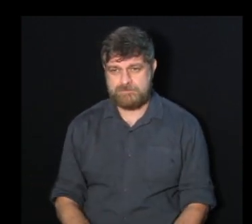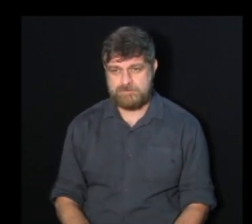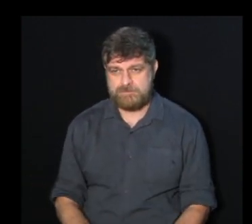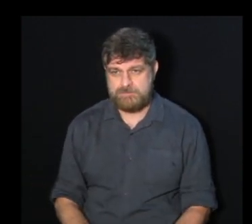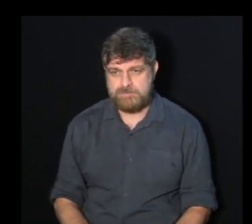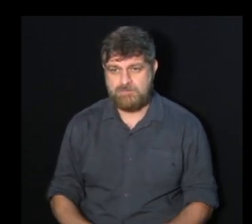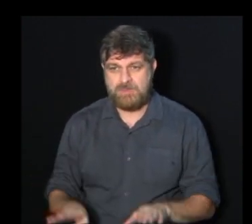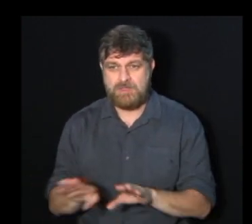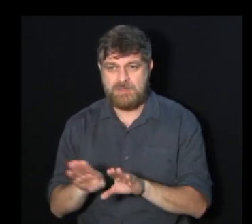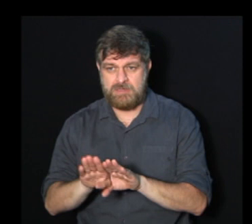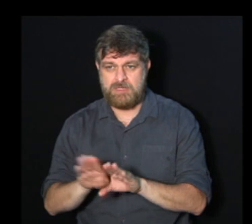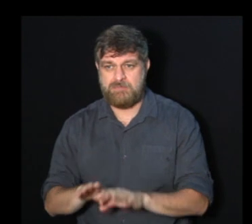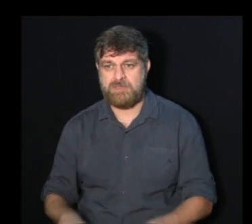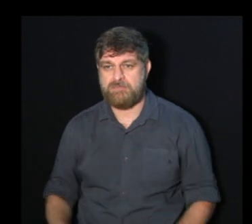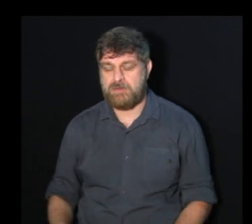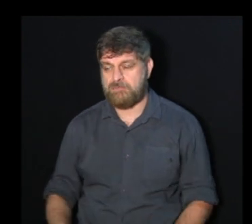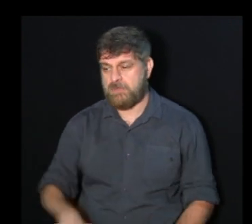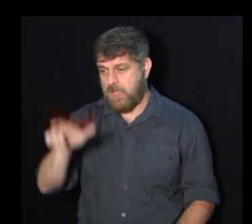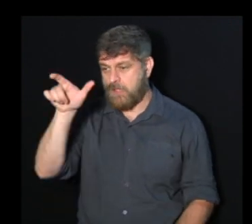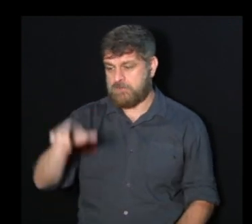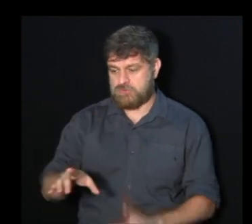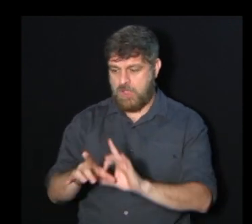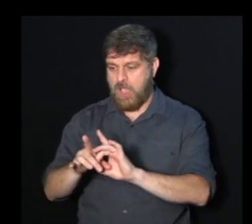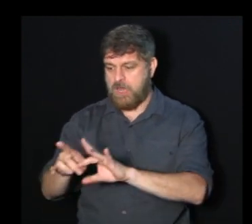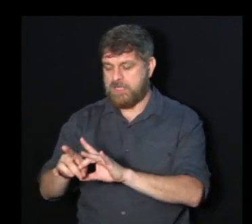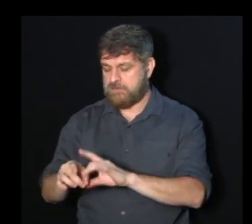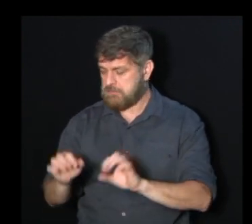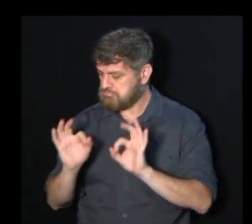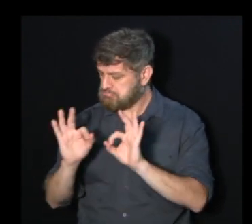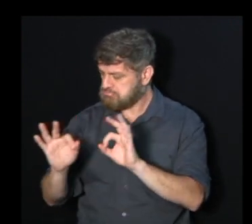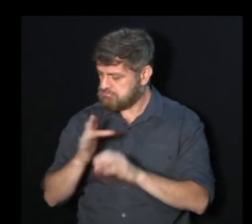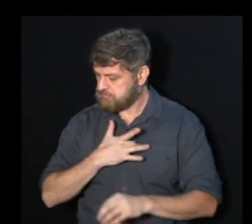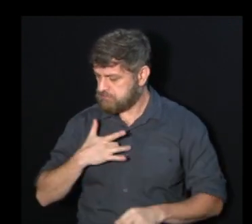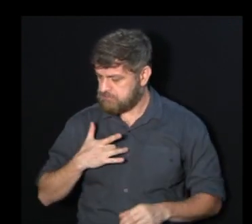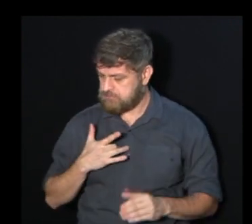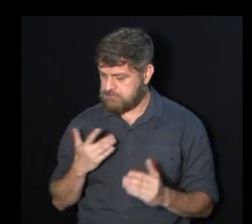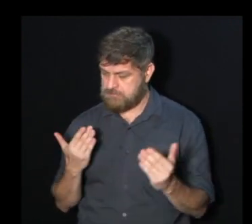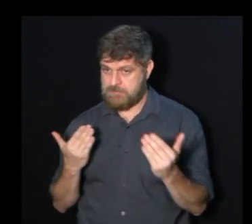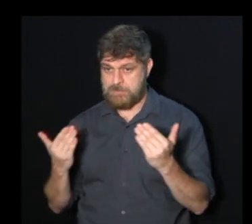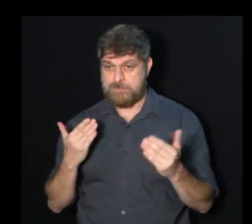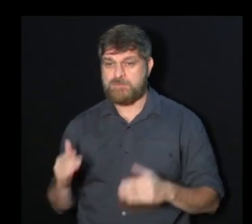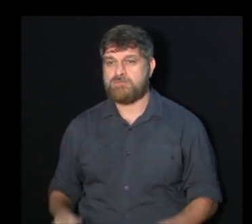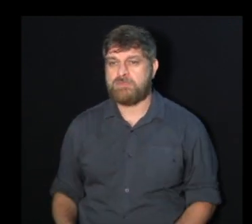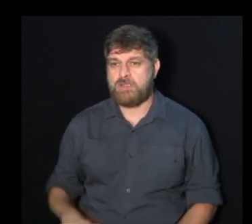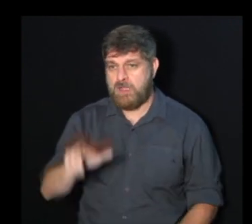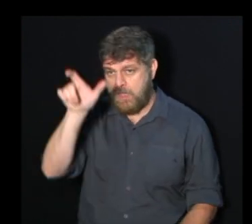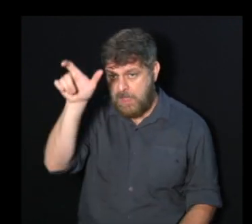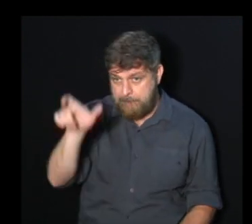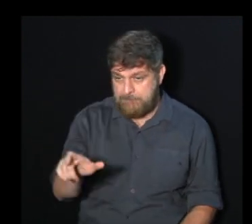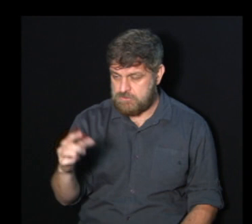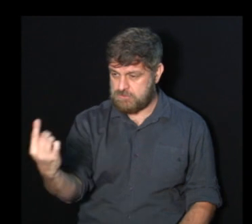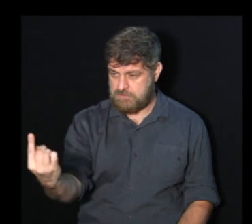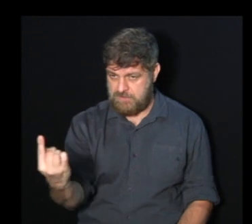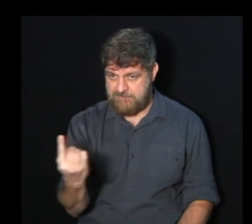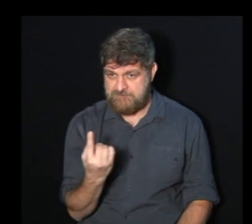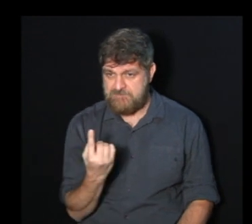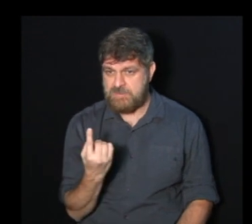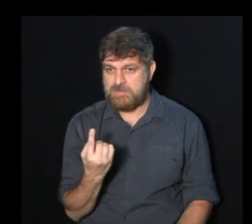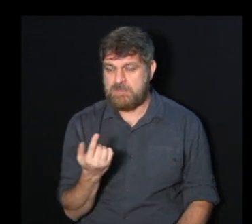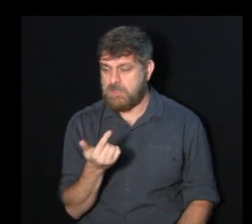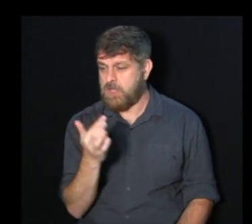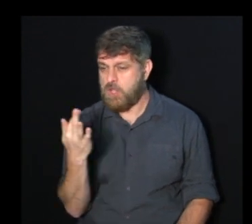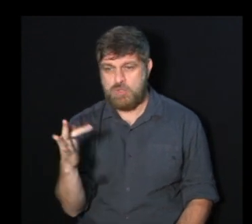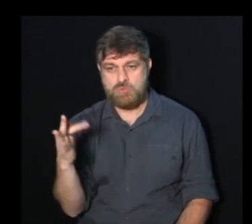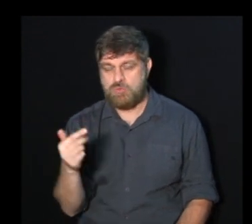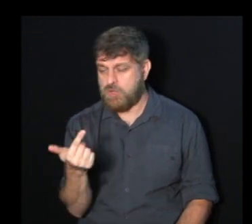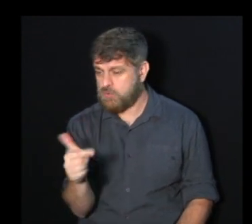para critério de alta, a gente também usa parâmetro. Antes, a nossa alta era assim, o paciente não tem mais dor,